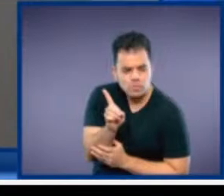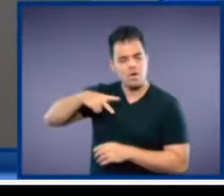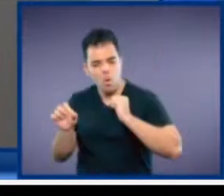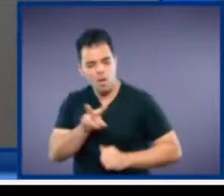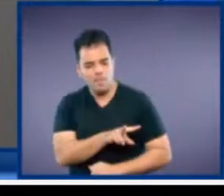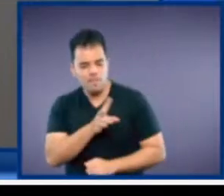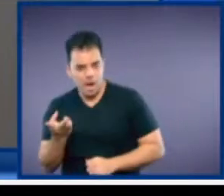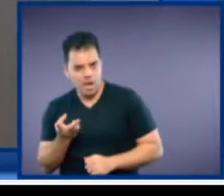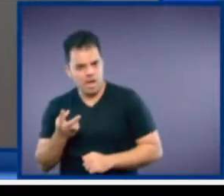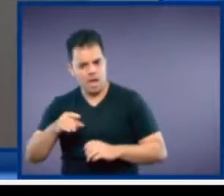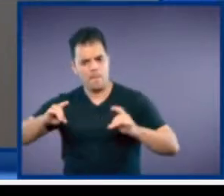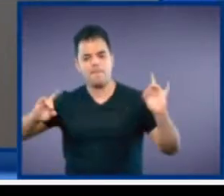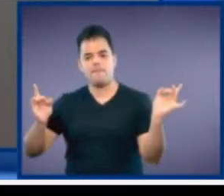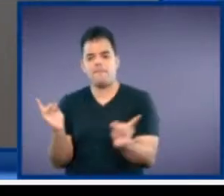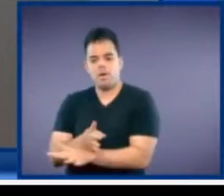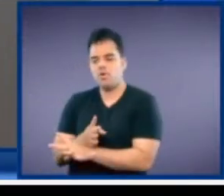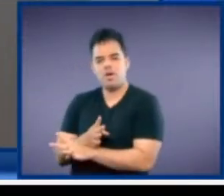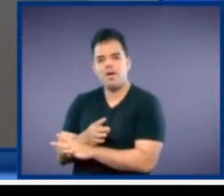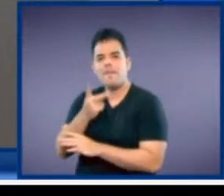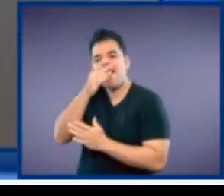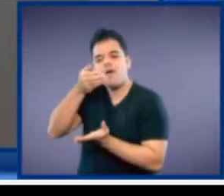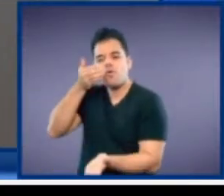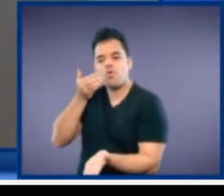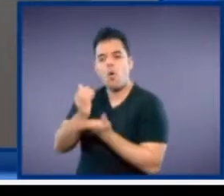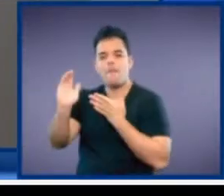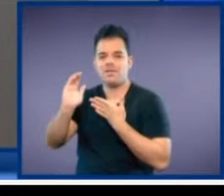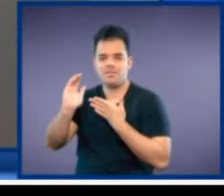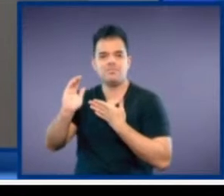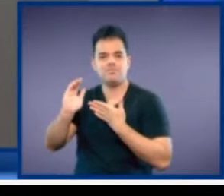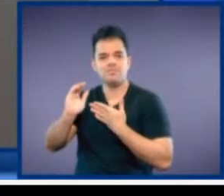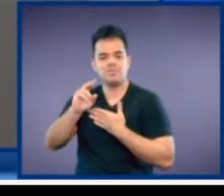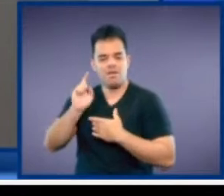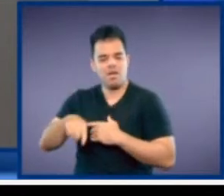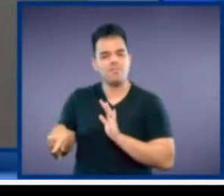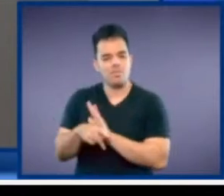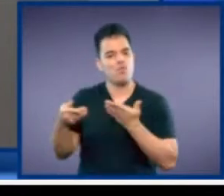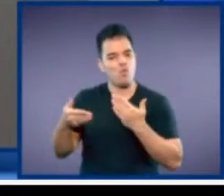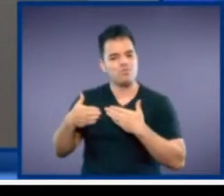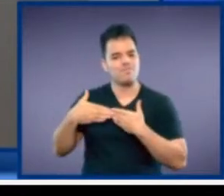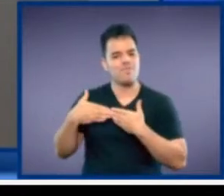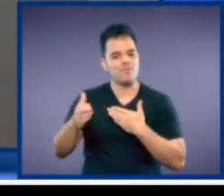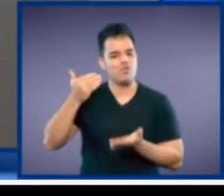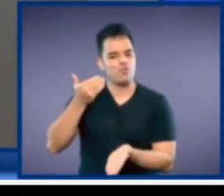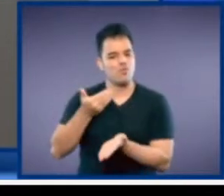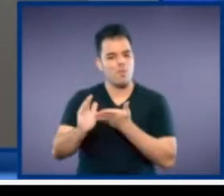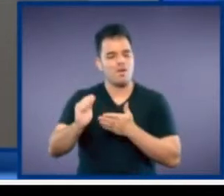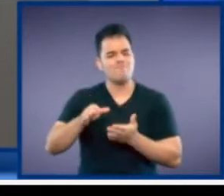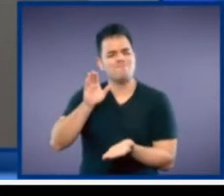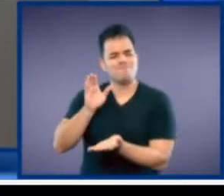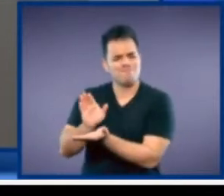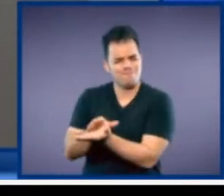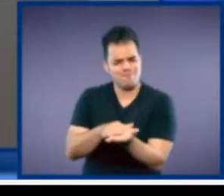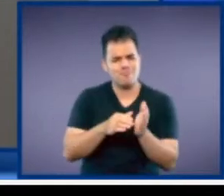mesma. É o dia da partida. Então, gostaria de parabenizar o Grupo